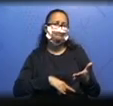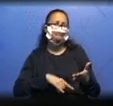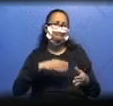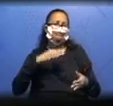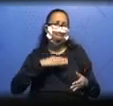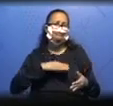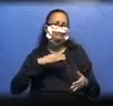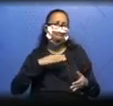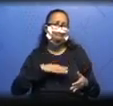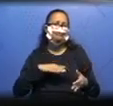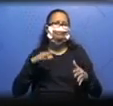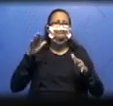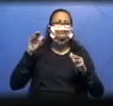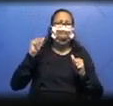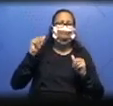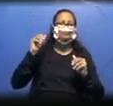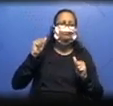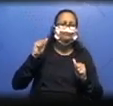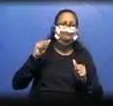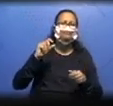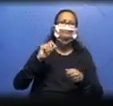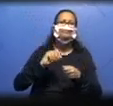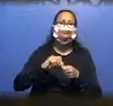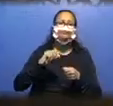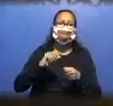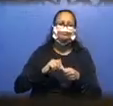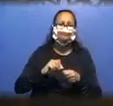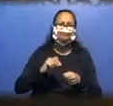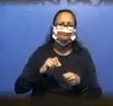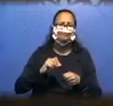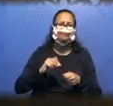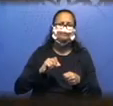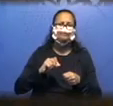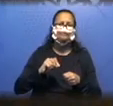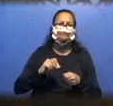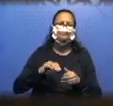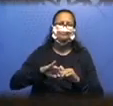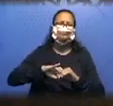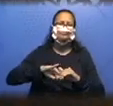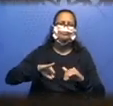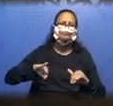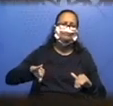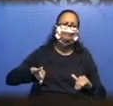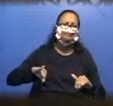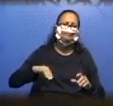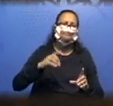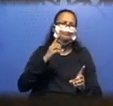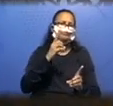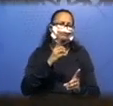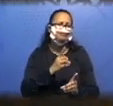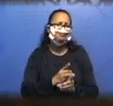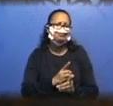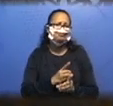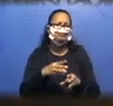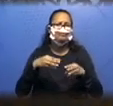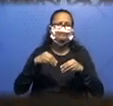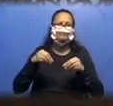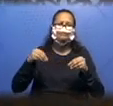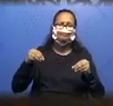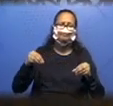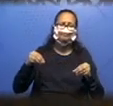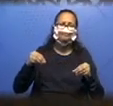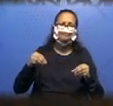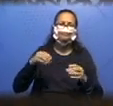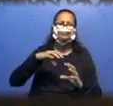e Espanha fizeram para demarcar toda a terra, todo o território encontrado.